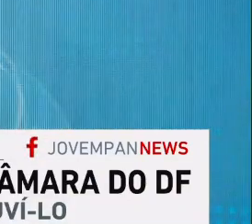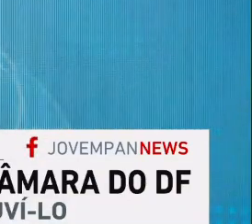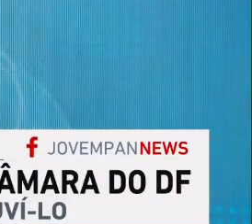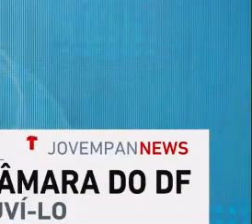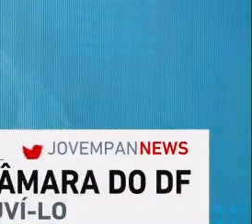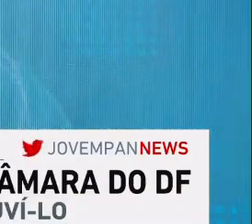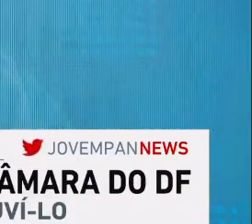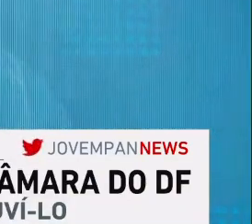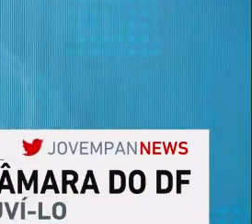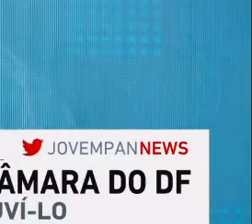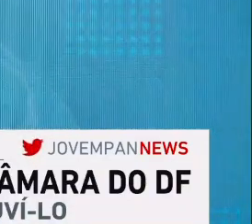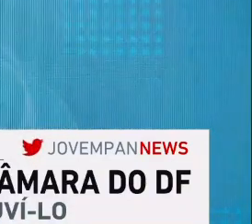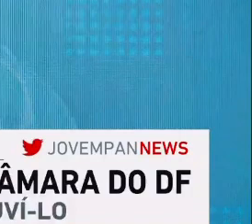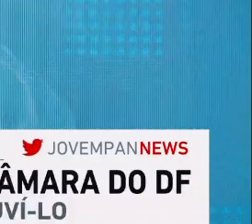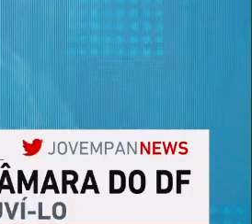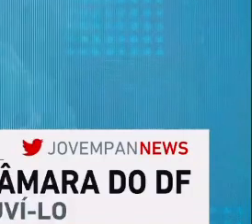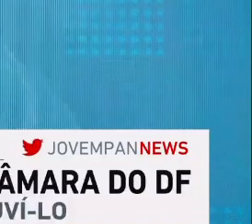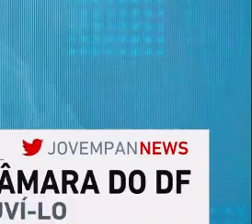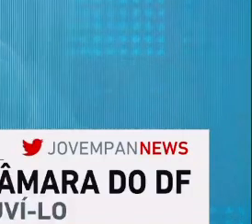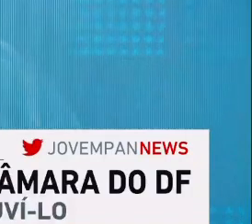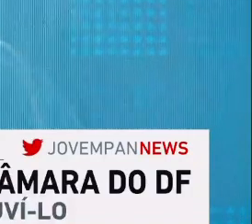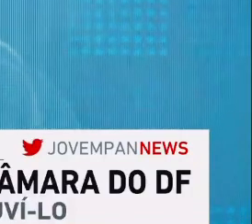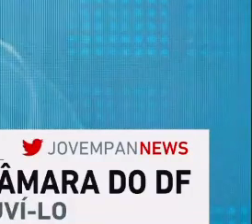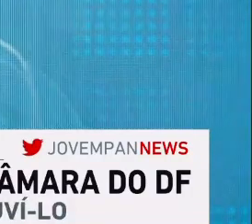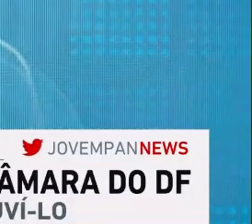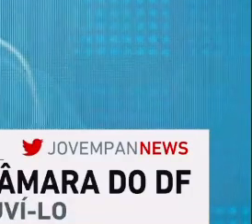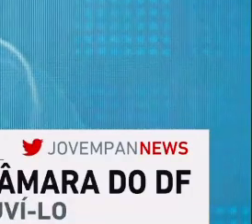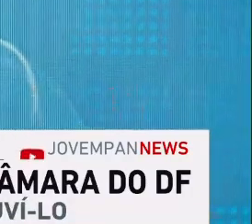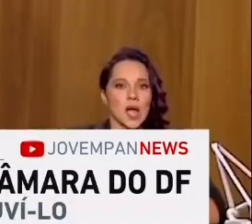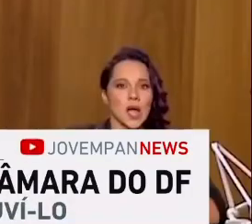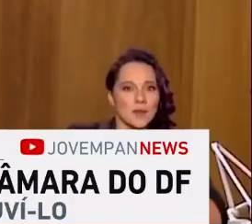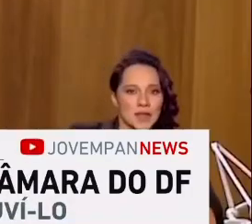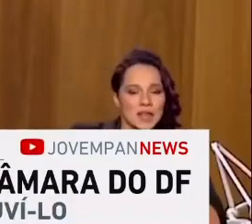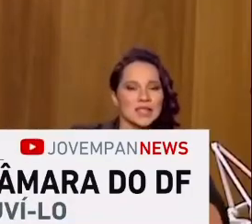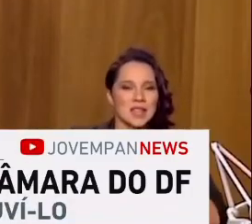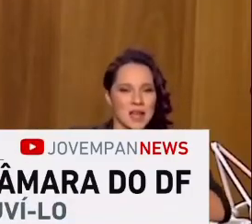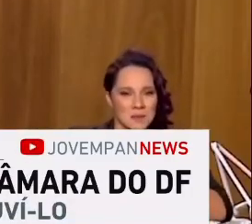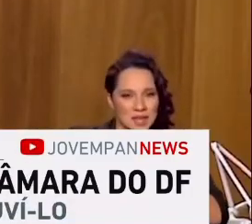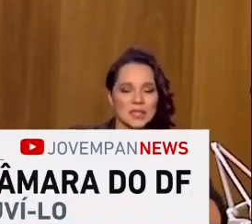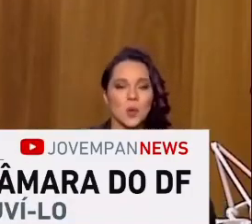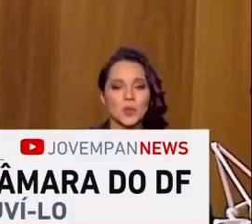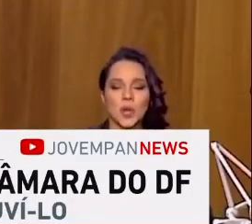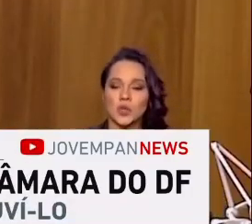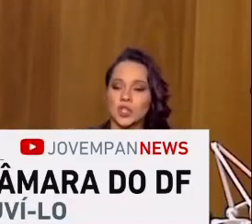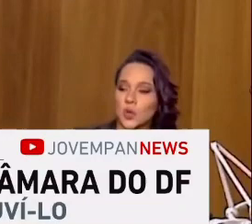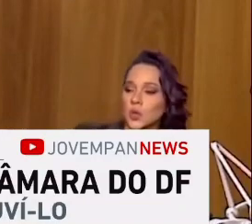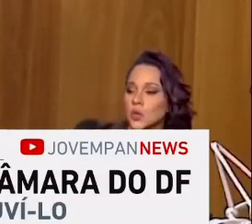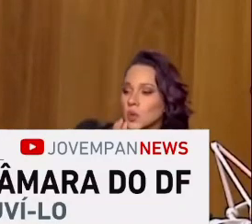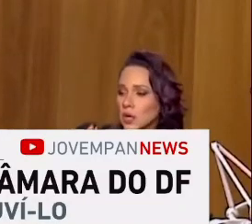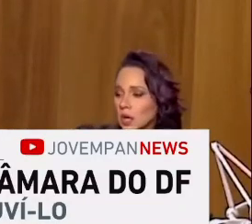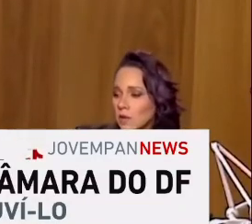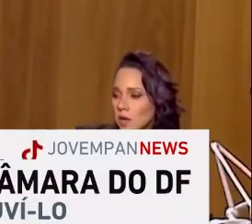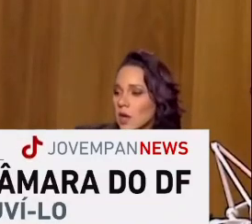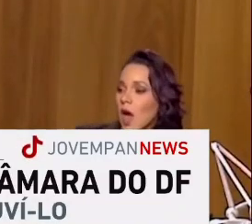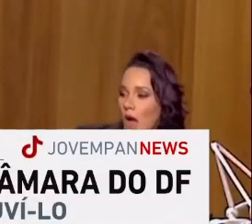ministro Alexandre de Moraes autorizar que ele fique em silêncio. Repórter Paula Lobão. A defesa de Anderson Torres alega que a condução dele